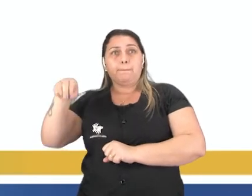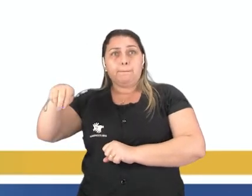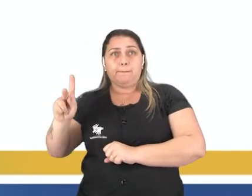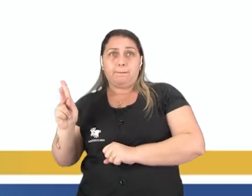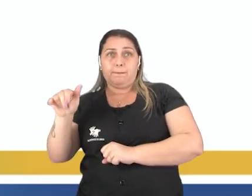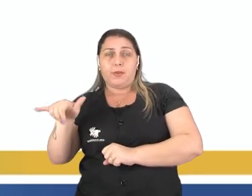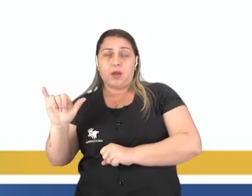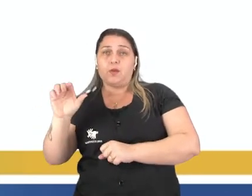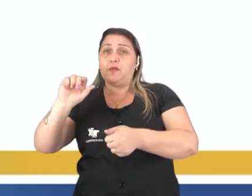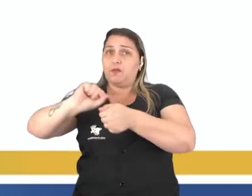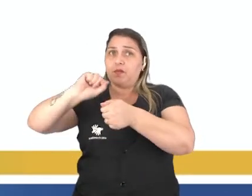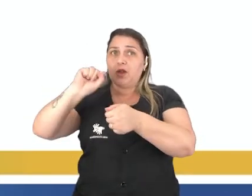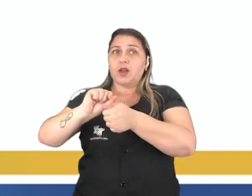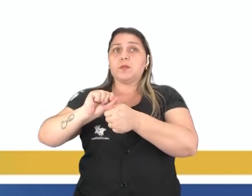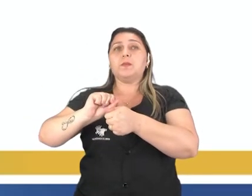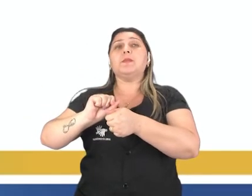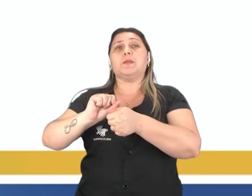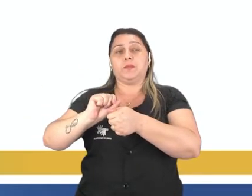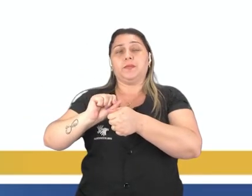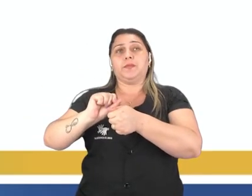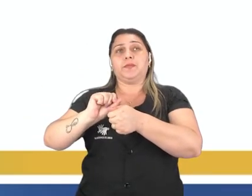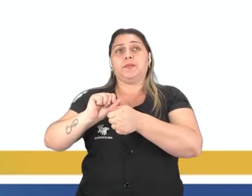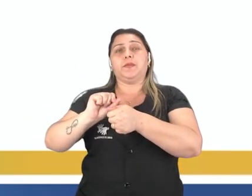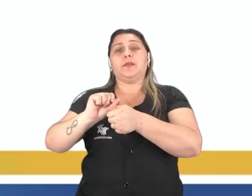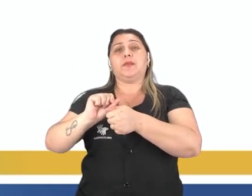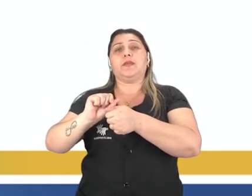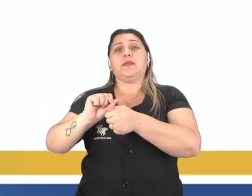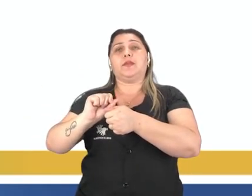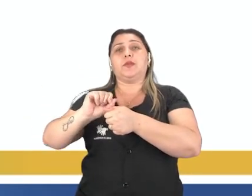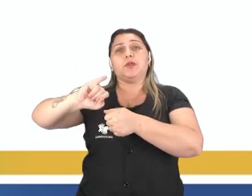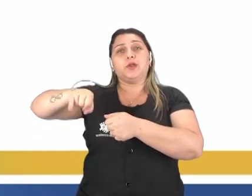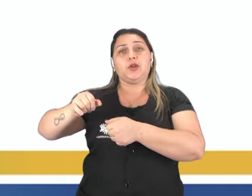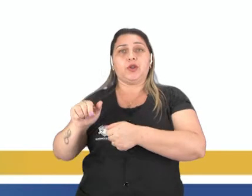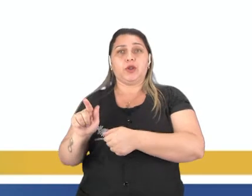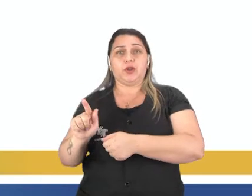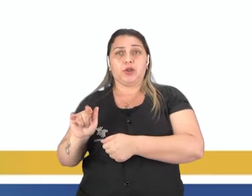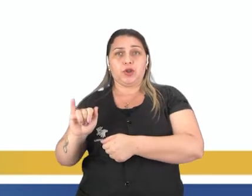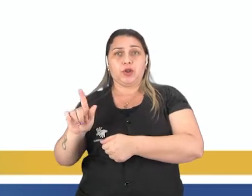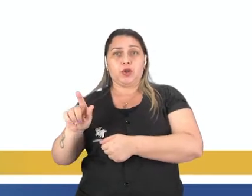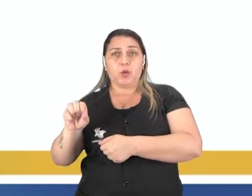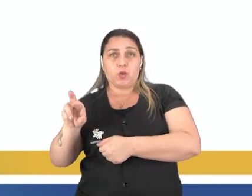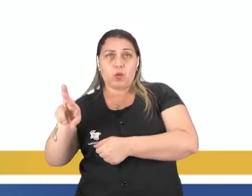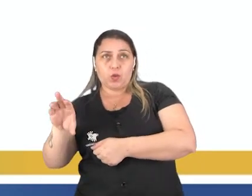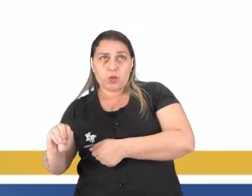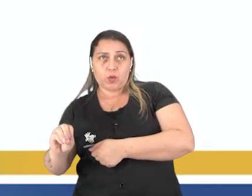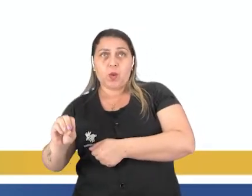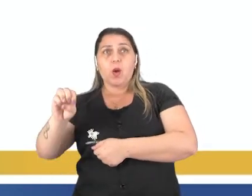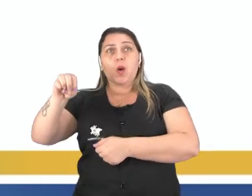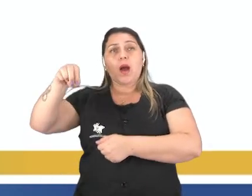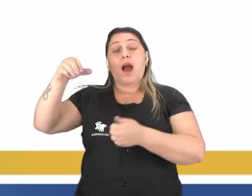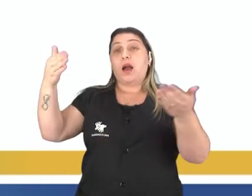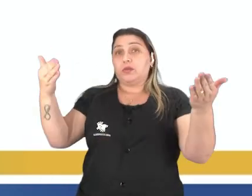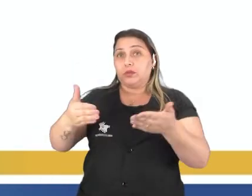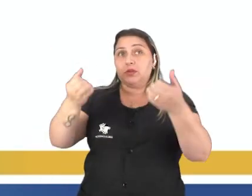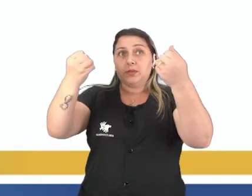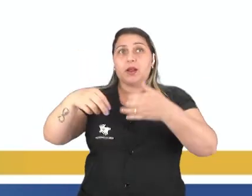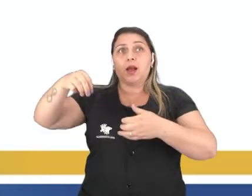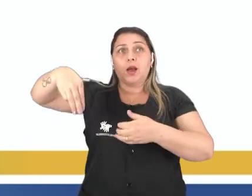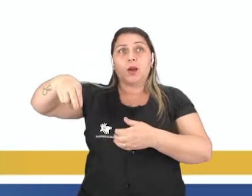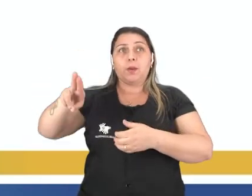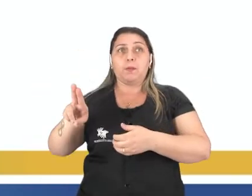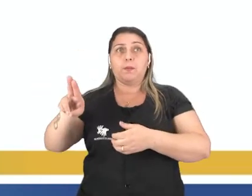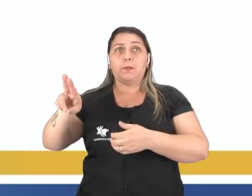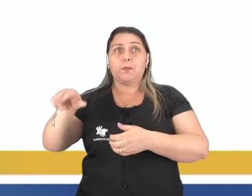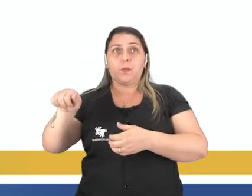Jigoro Kano, né? E a gente vai falar um pouquinho agora do Muay Thai, né? Que ele é bem diferente do Jiu-Jitsu e do Judô. É uma